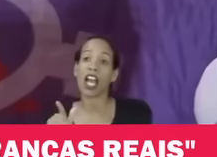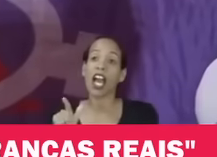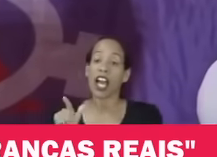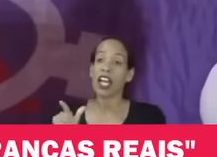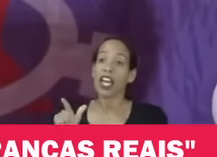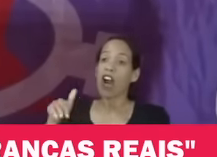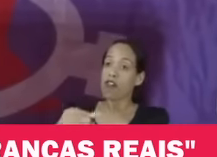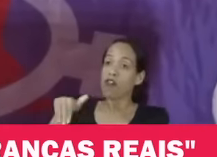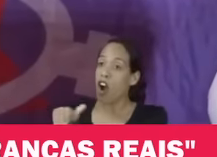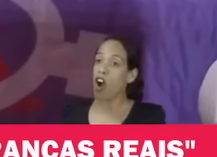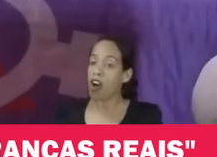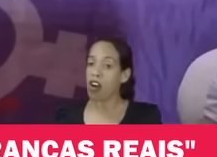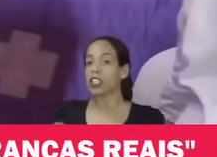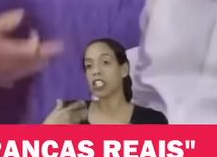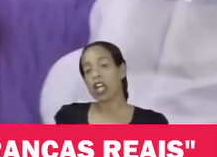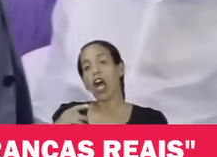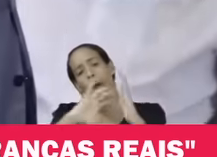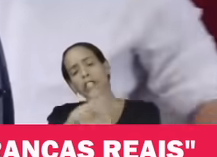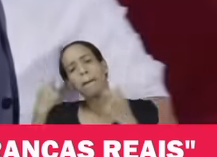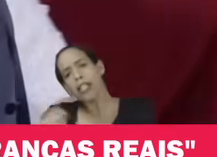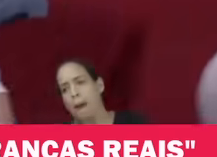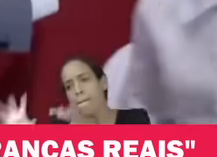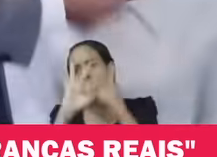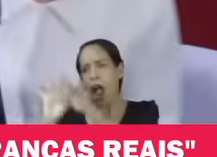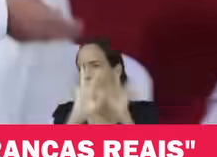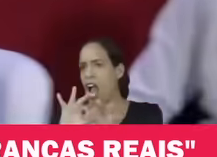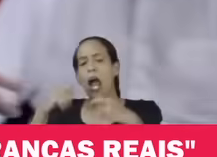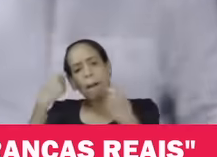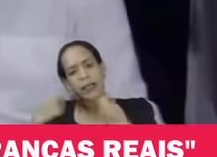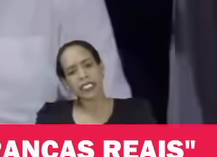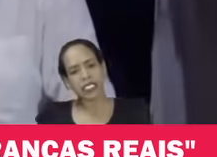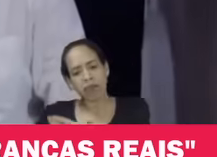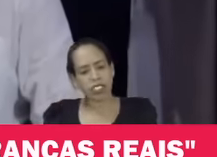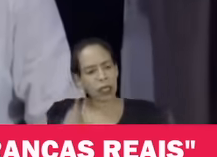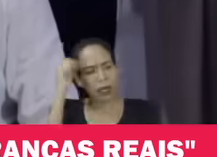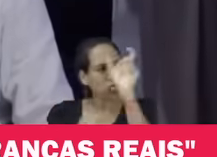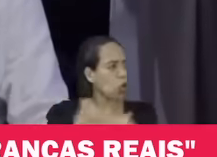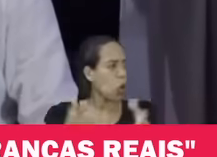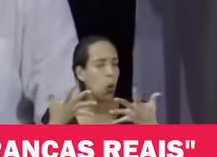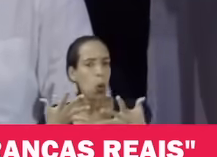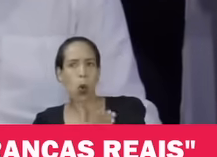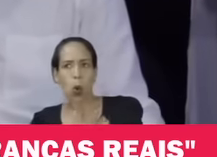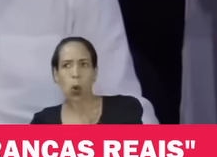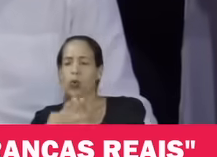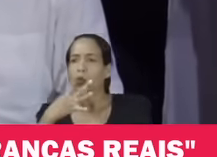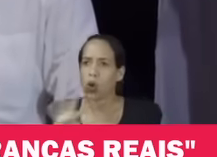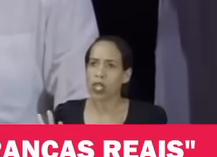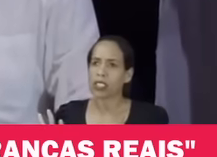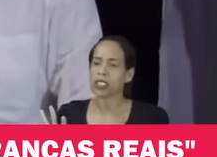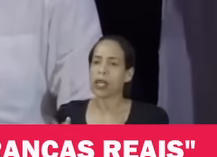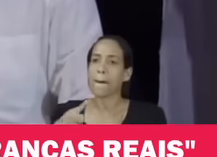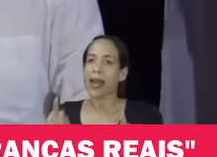eleições. E o partido precisa procurar aliança. Eu preciso trazer gente que não gosta de mim, que eu não conheço, mas